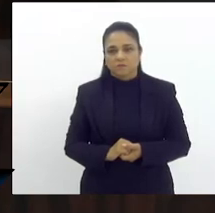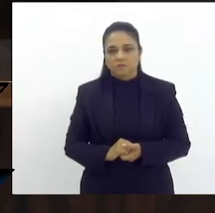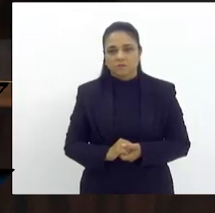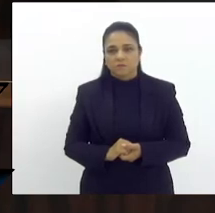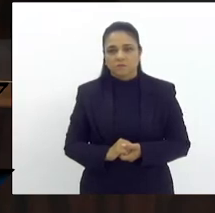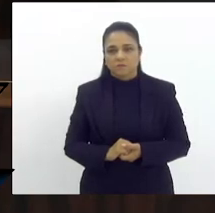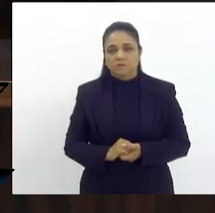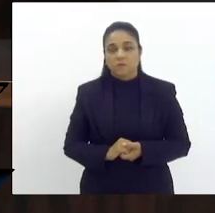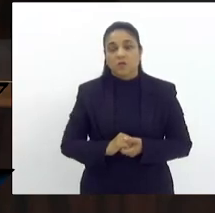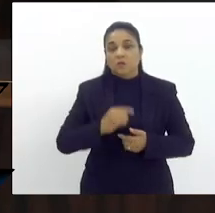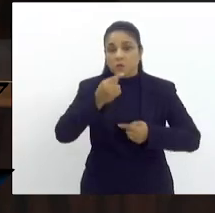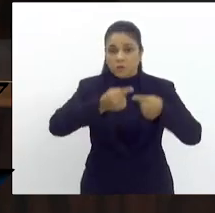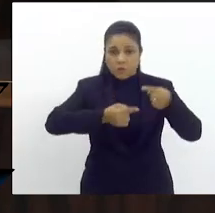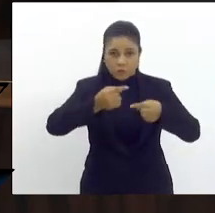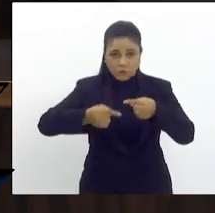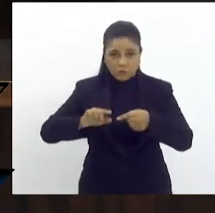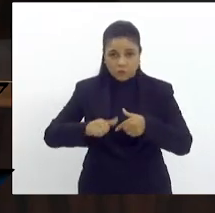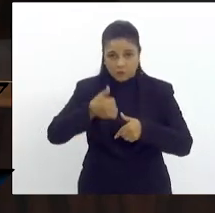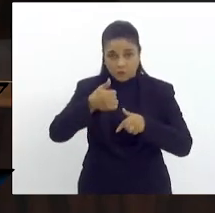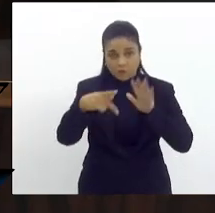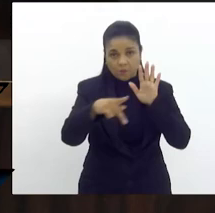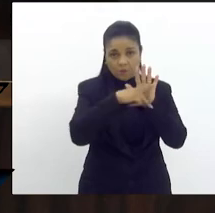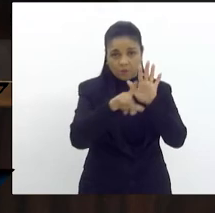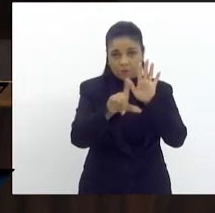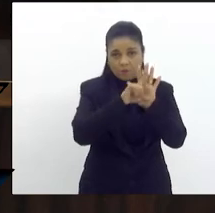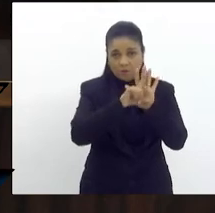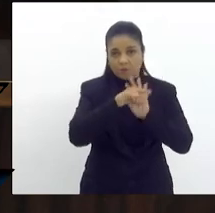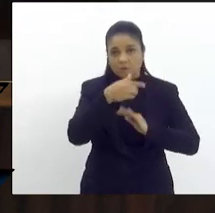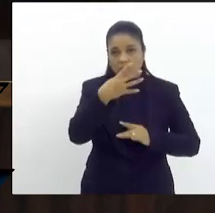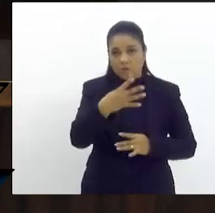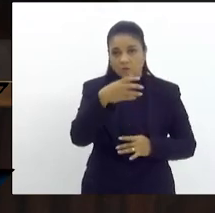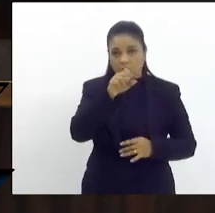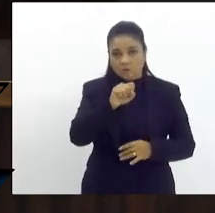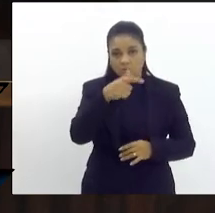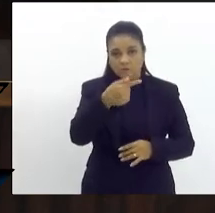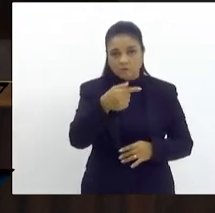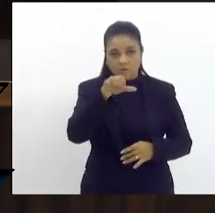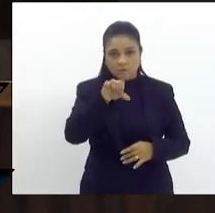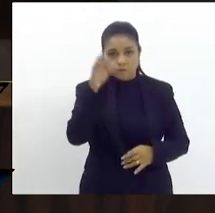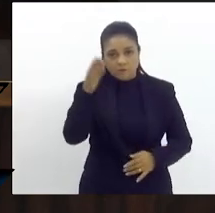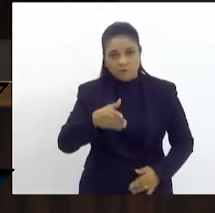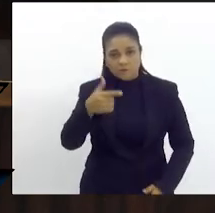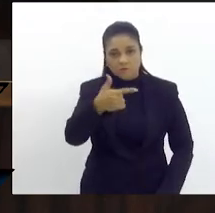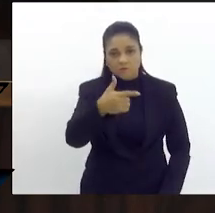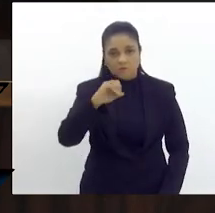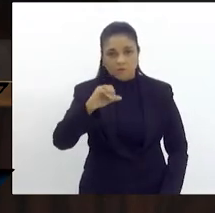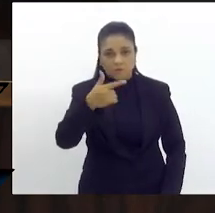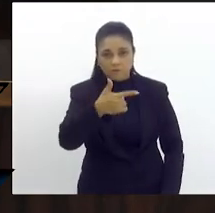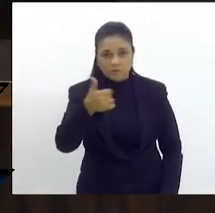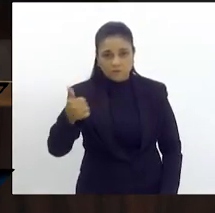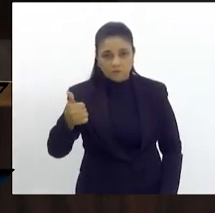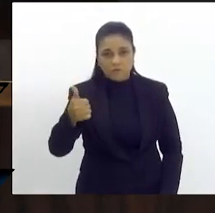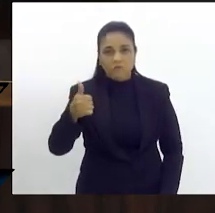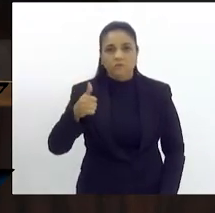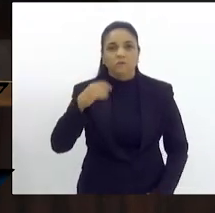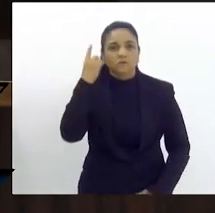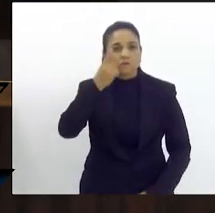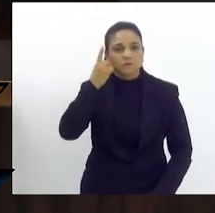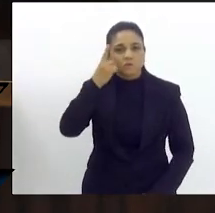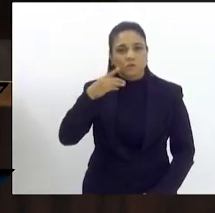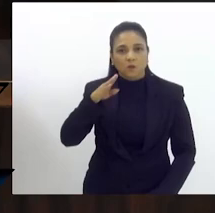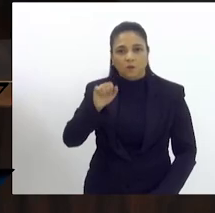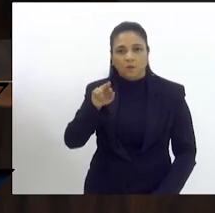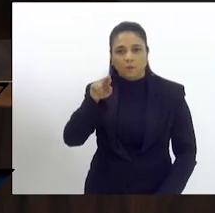em primeira discussão projeto de lei número 4879/2021 de autoria do deputado